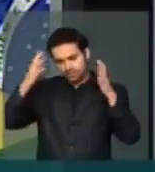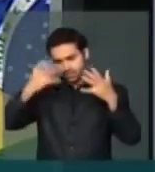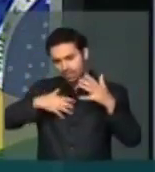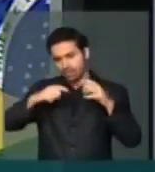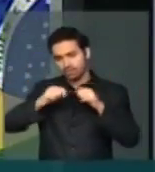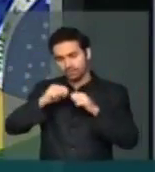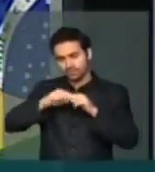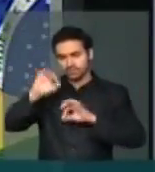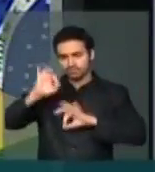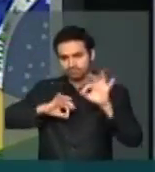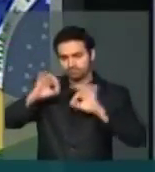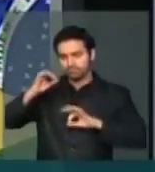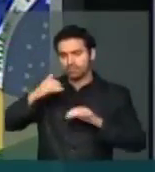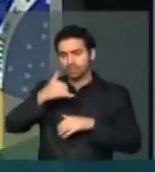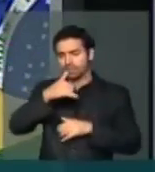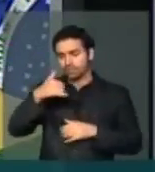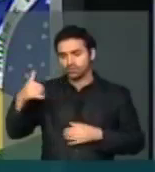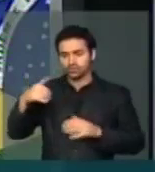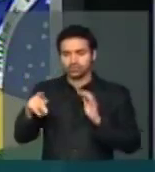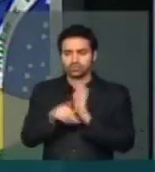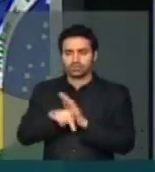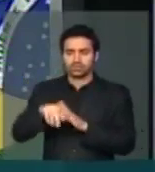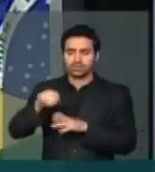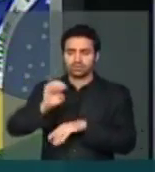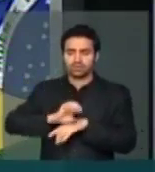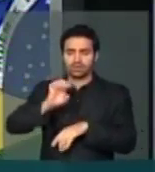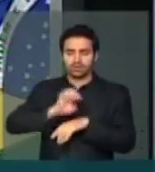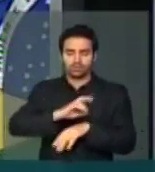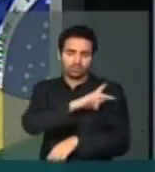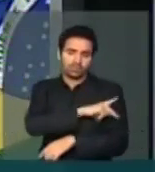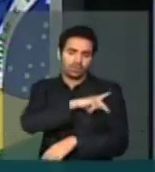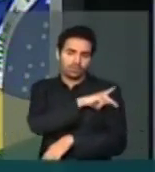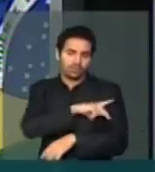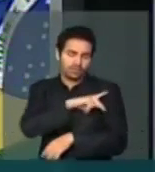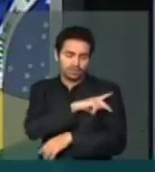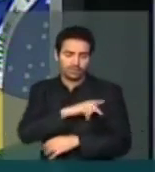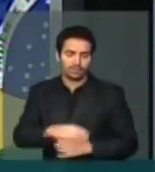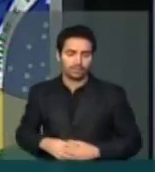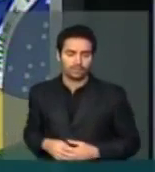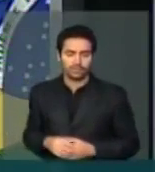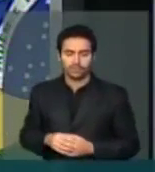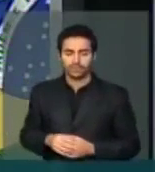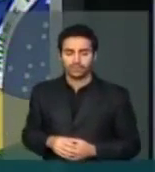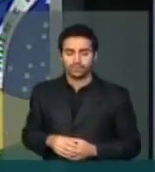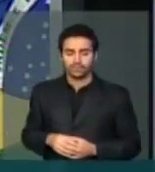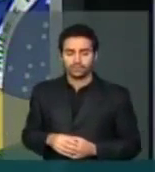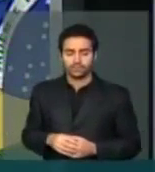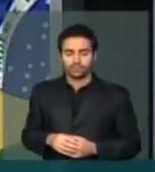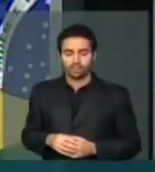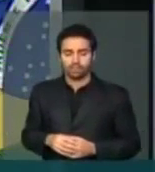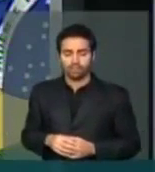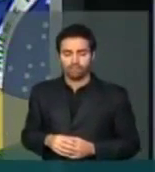de energia naquele estado. Portanto, eu deixo aqui